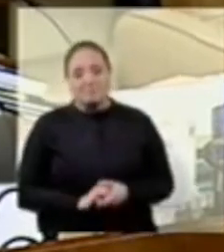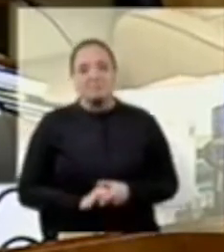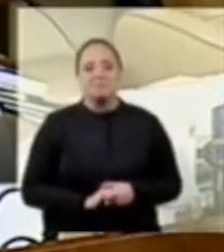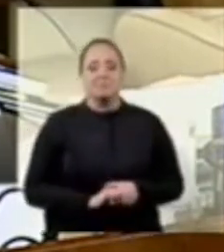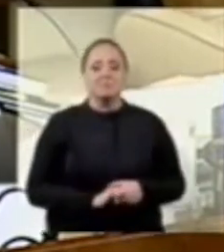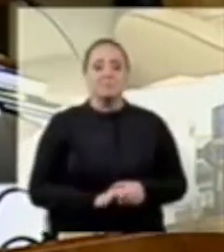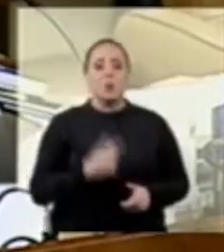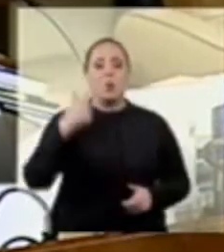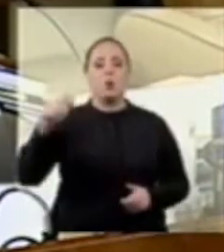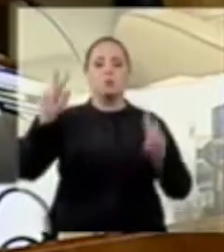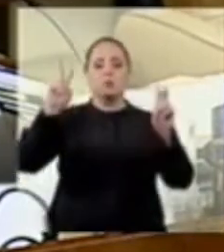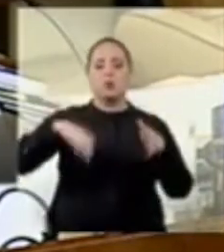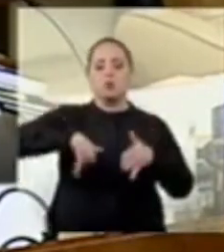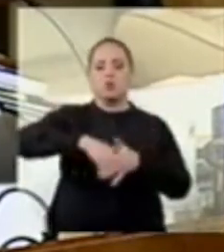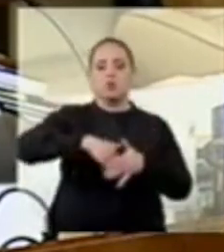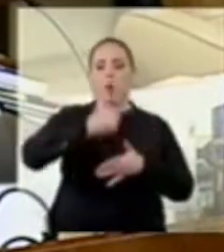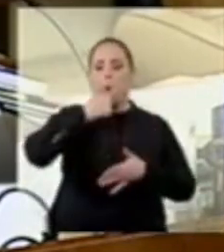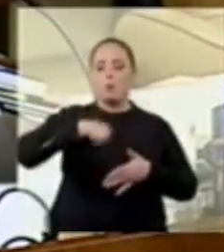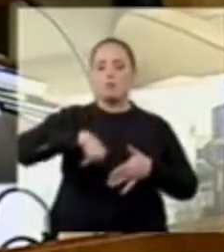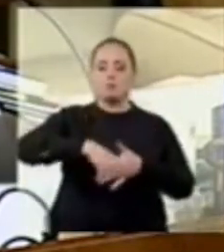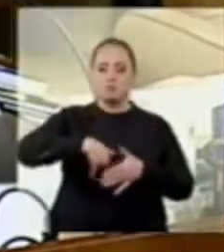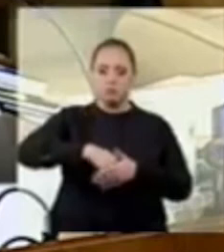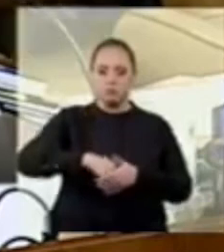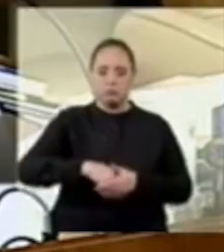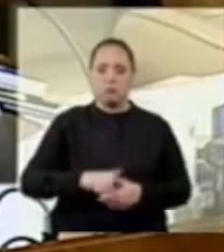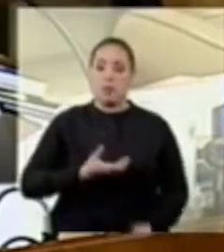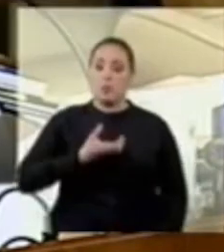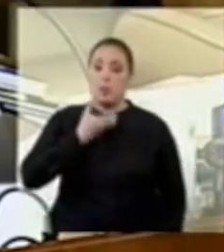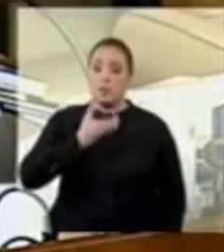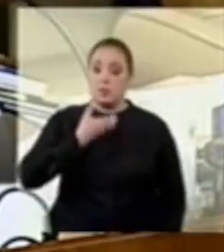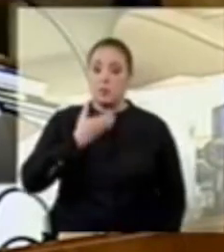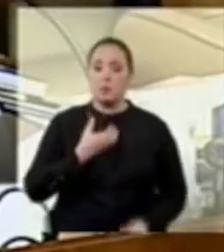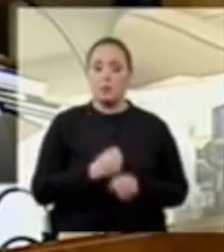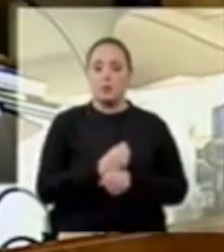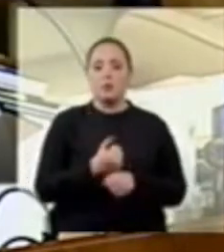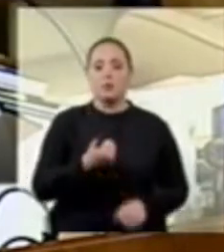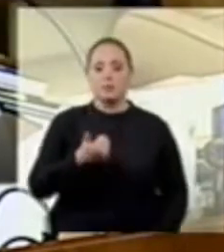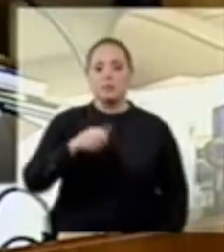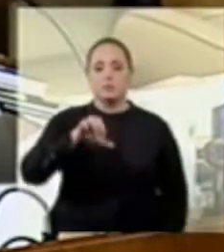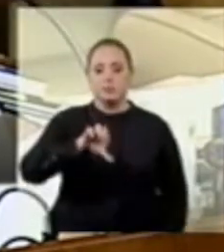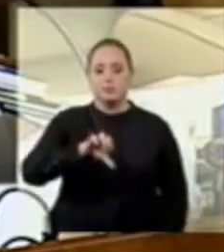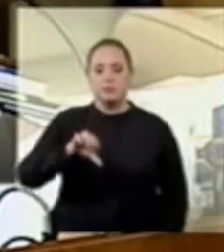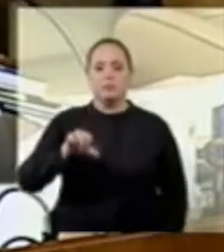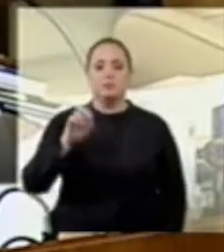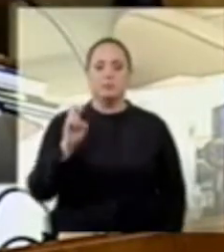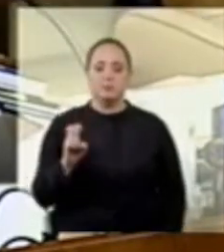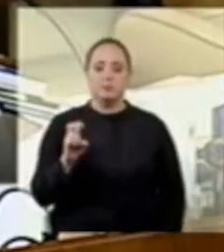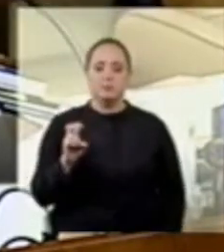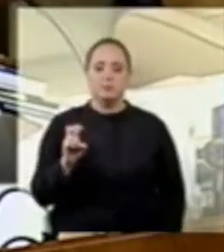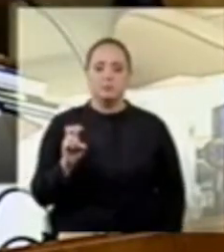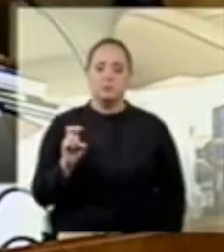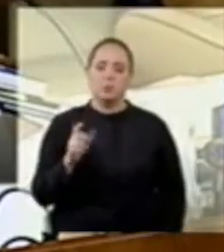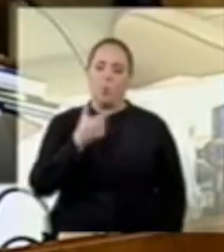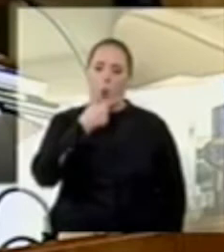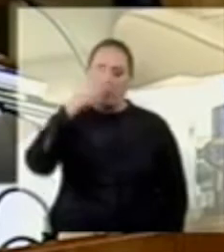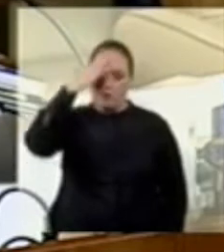caso do jogador de futebol em dezembro de 1995 um conhecido jogador